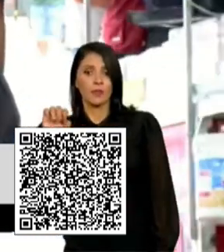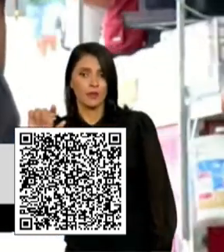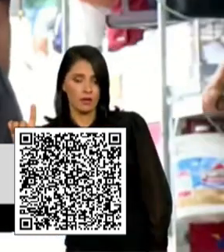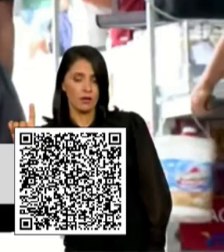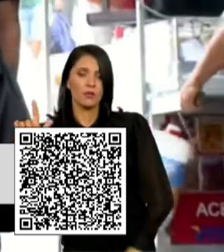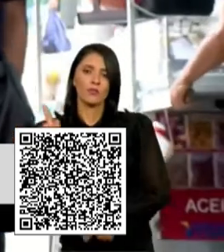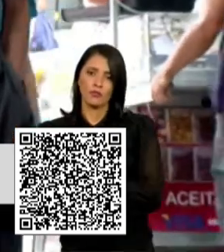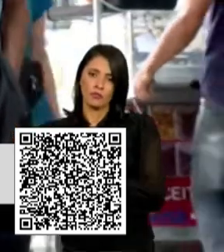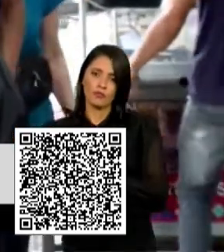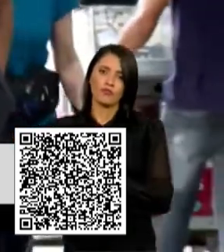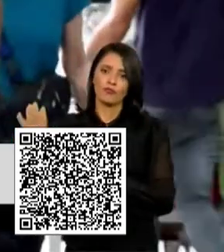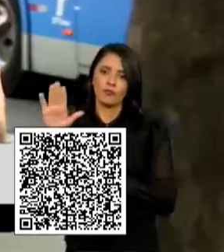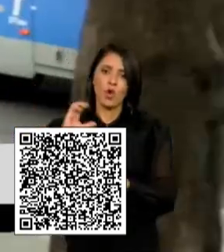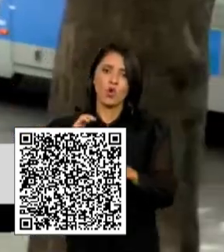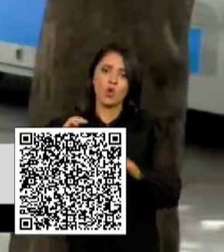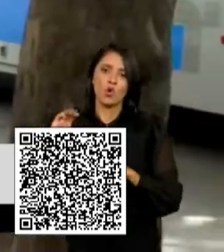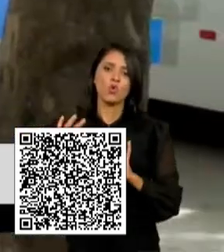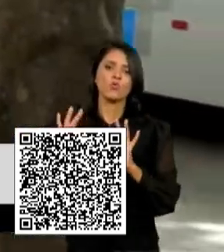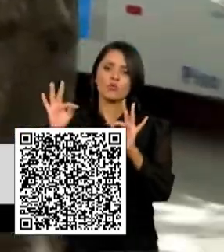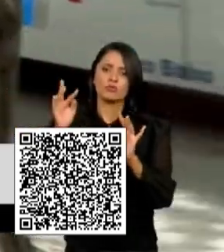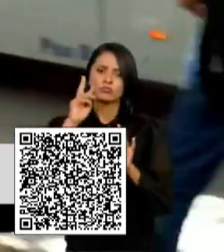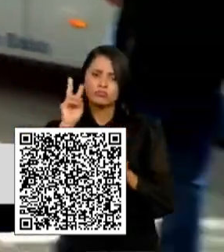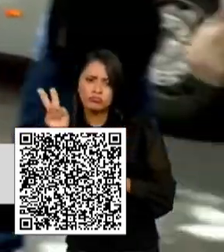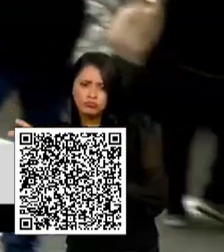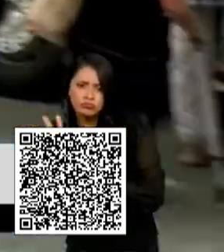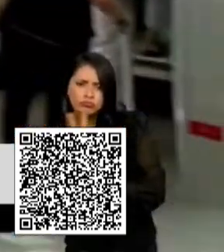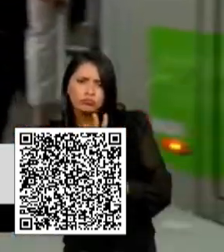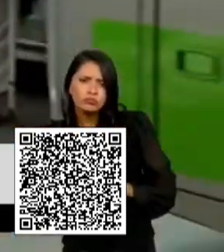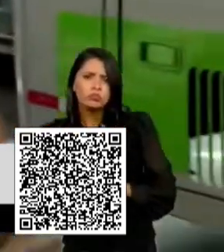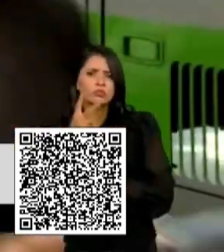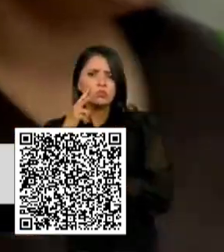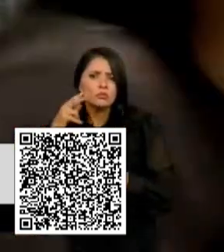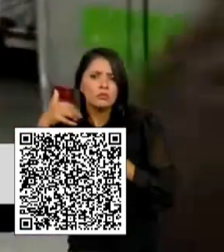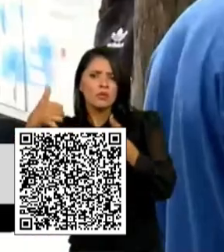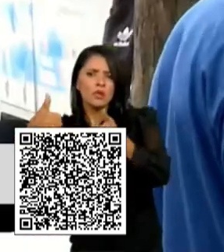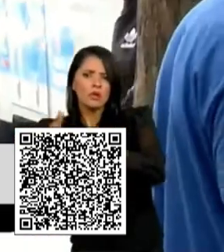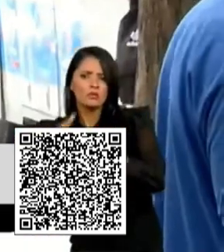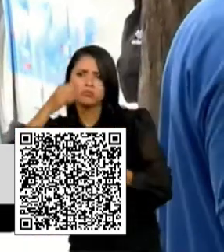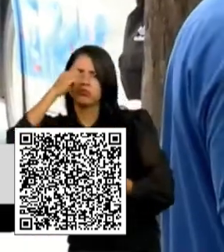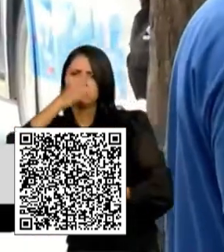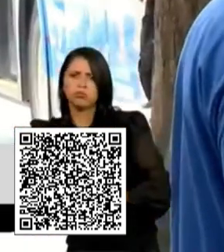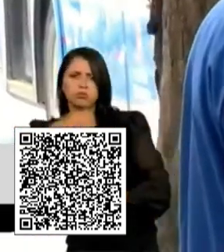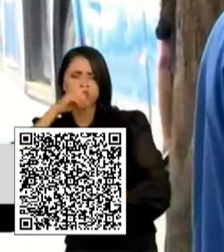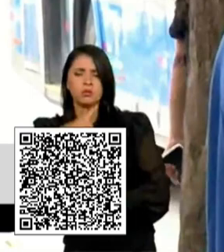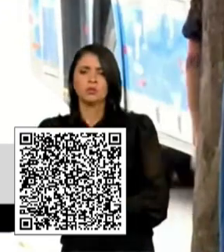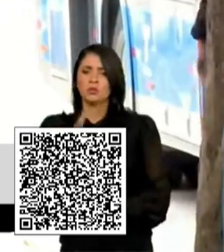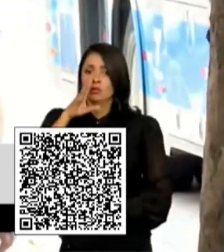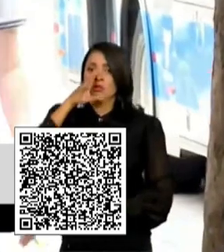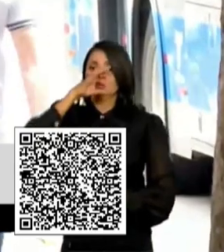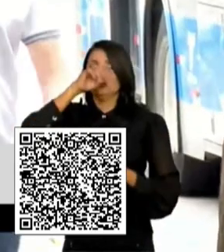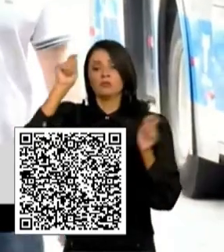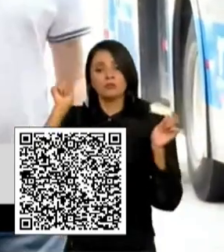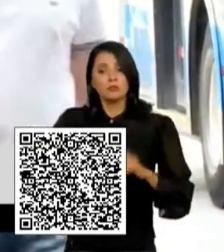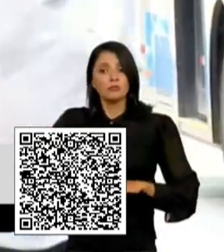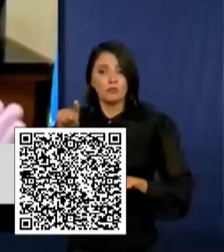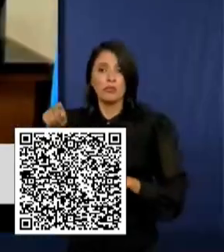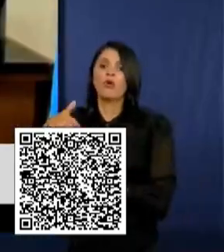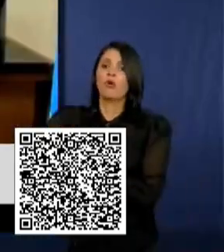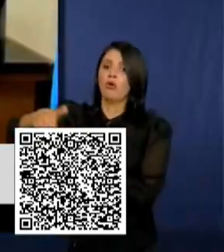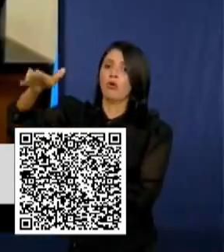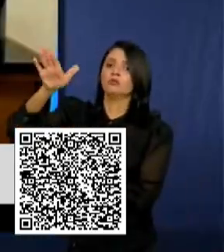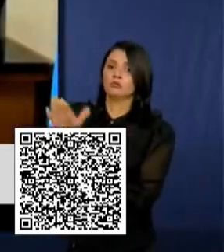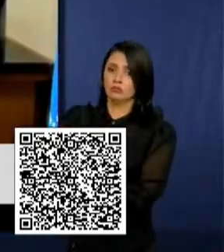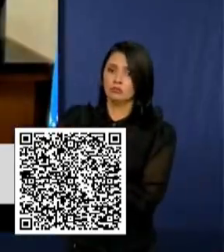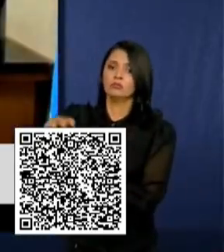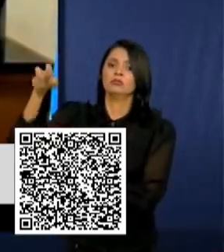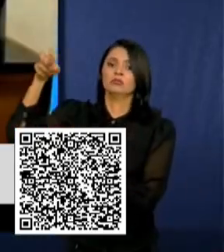Agência Nacional de Telecomunicações, monitora o telemarketing abusivo, que é passível de sanções.